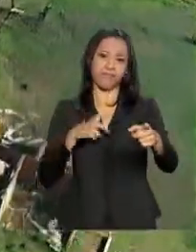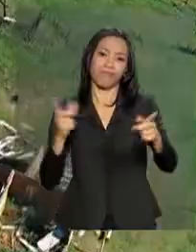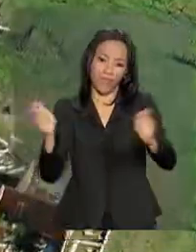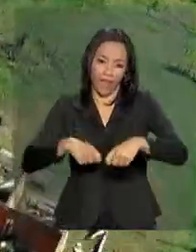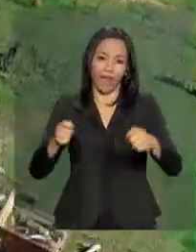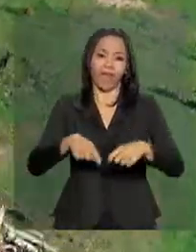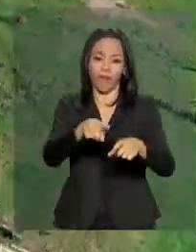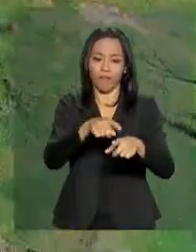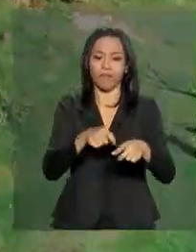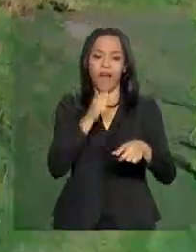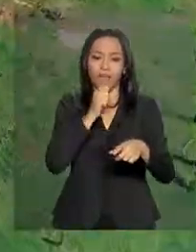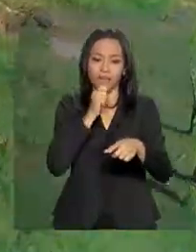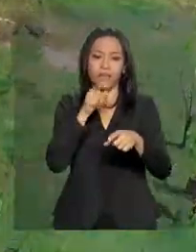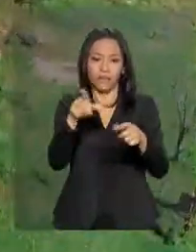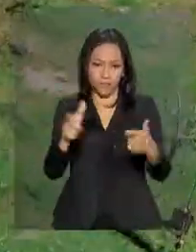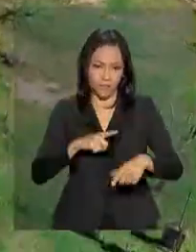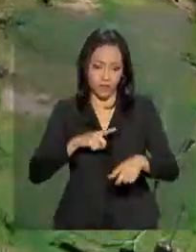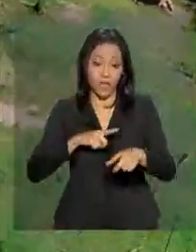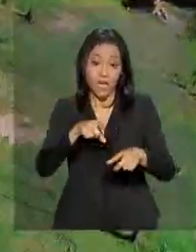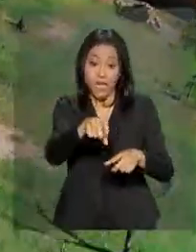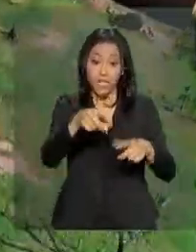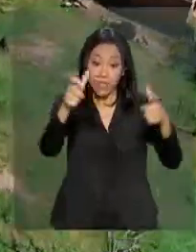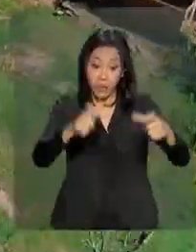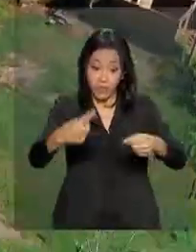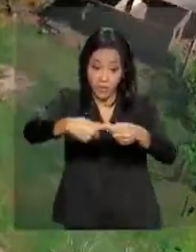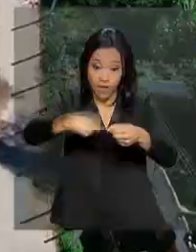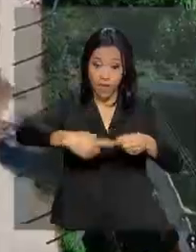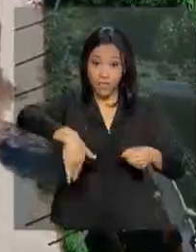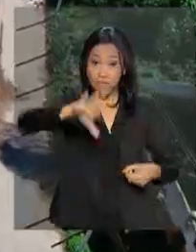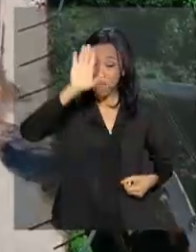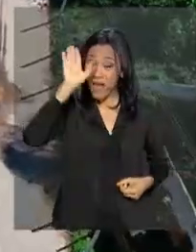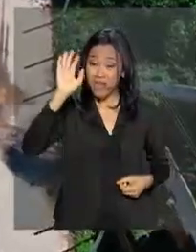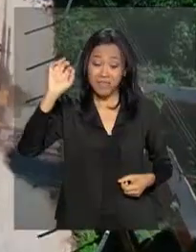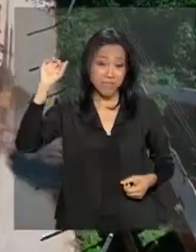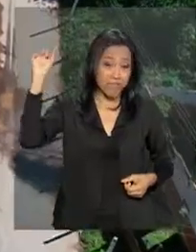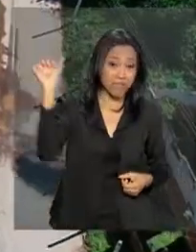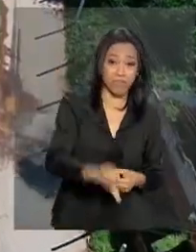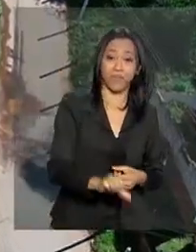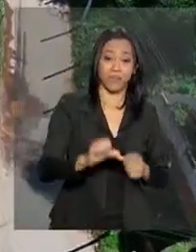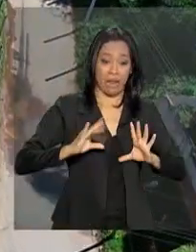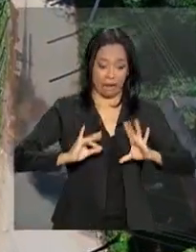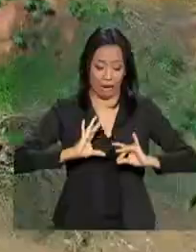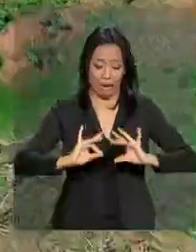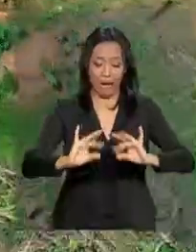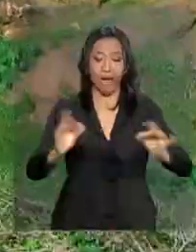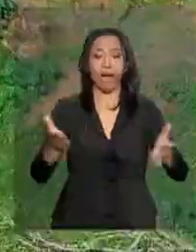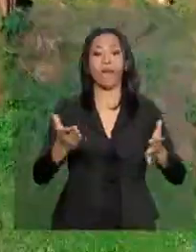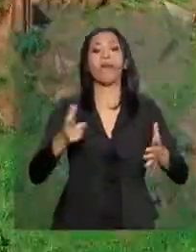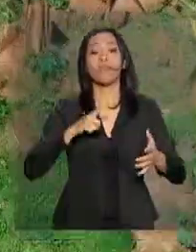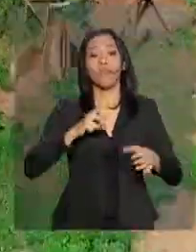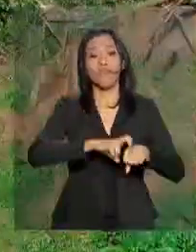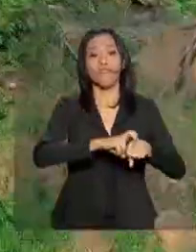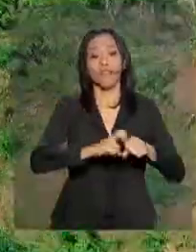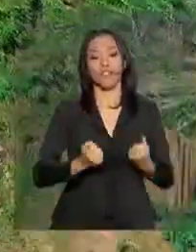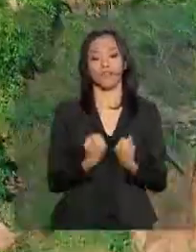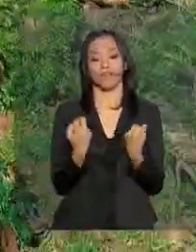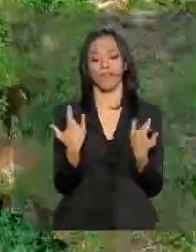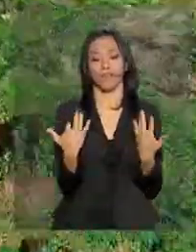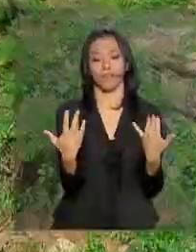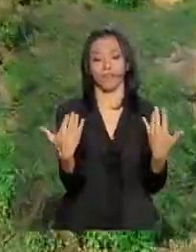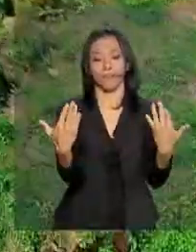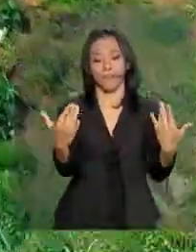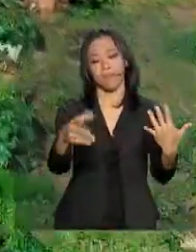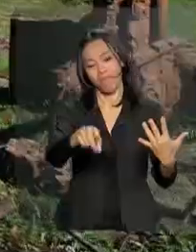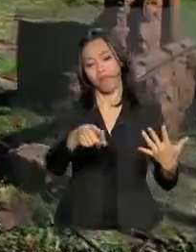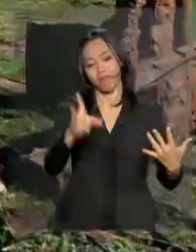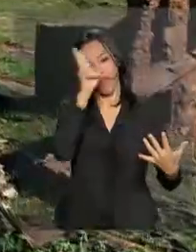ruínas da comunidade de Bento Rodrigues, a mais atingida pela lama, estão cobertas de verde, mas registram a memória de um